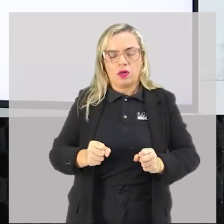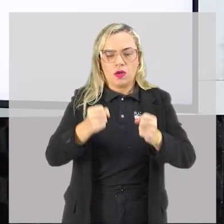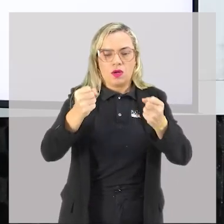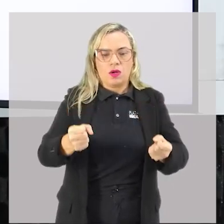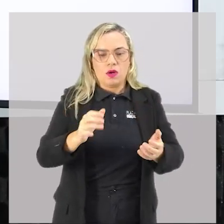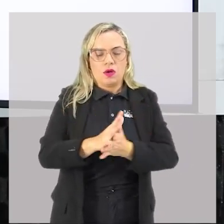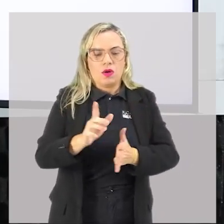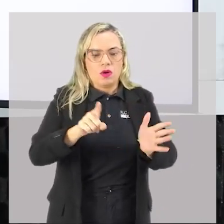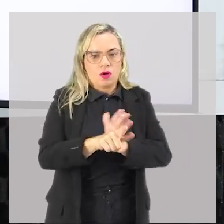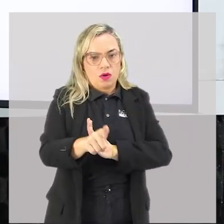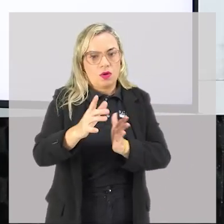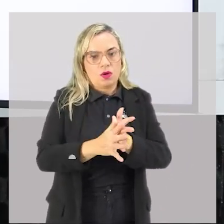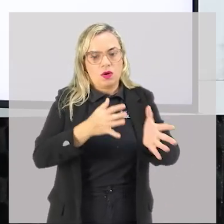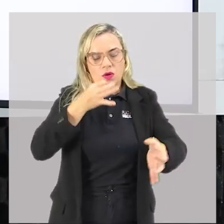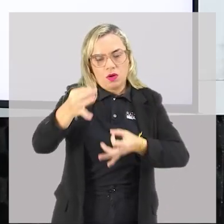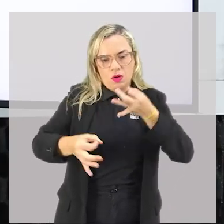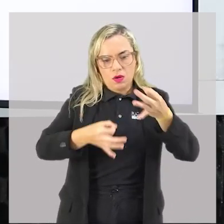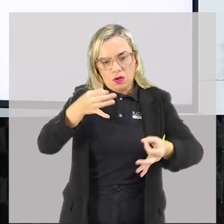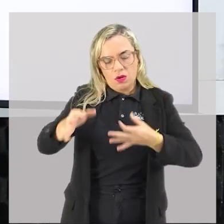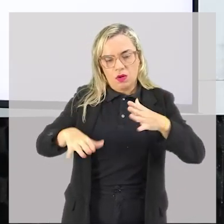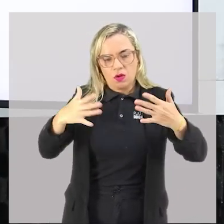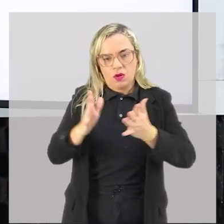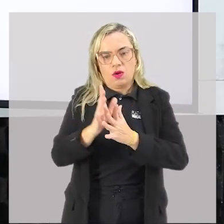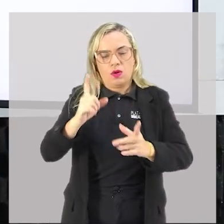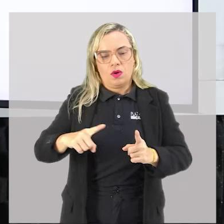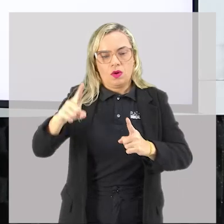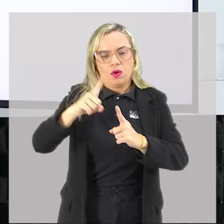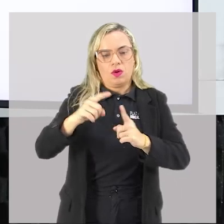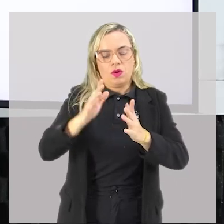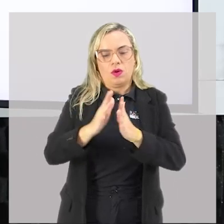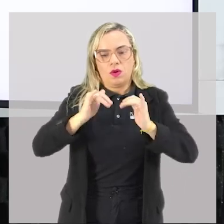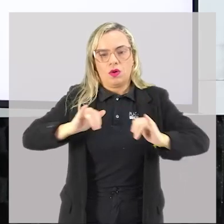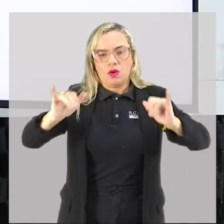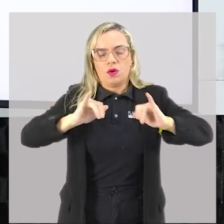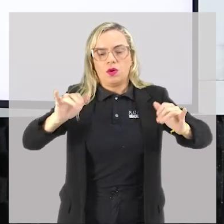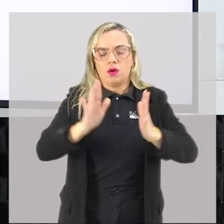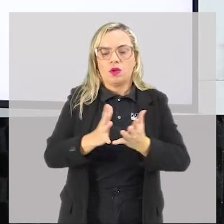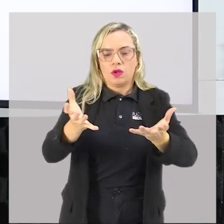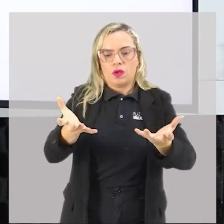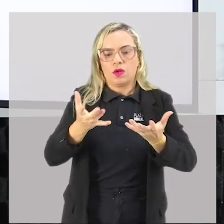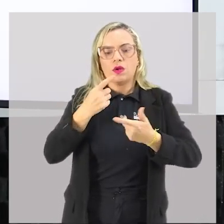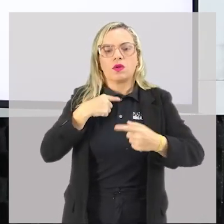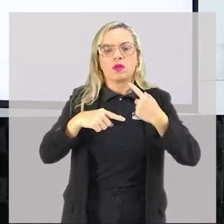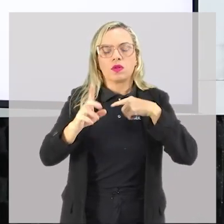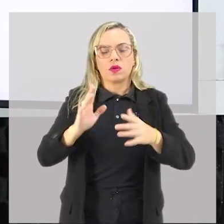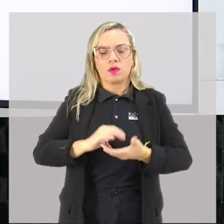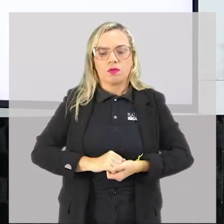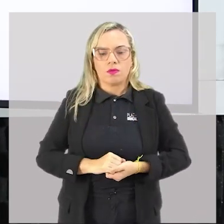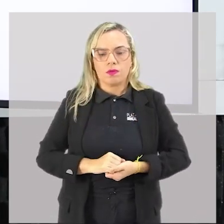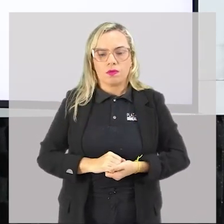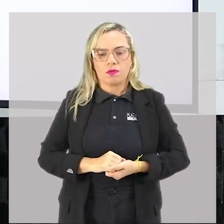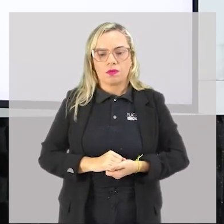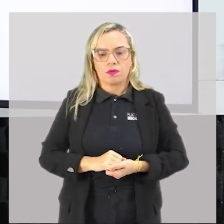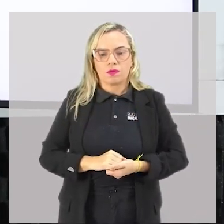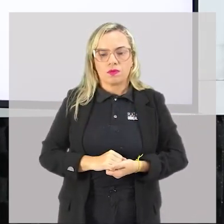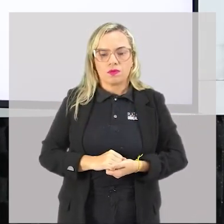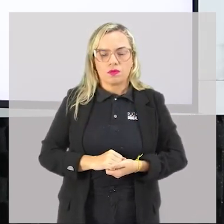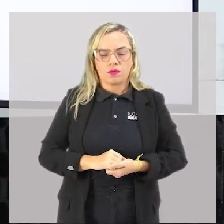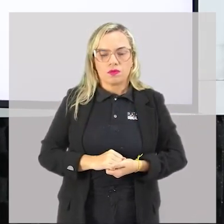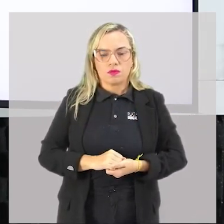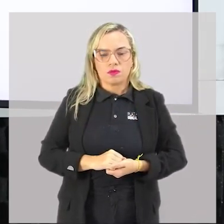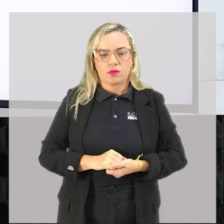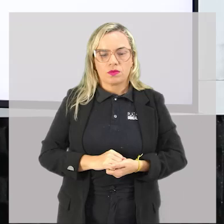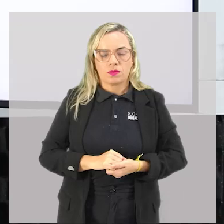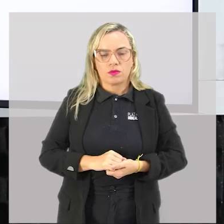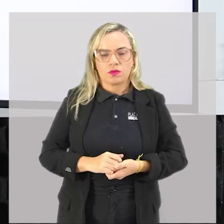pergunta que apresenta opiniões. Então, vai depender do tipo de informação que você quer. Presence of the interviewer and the interviewee.